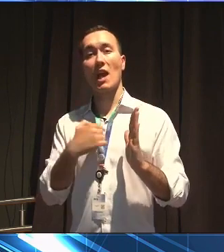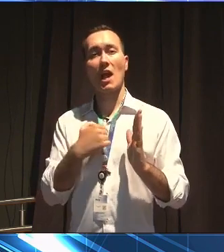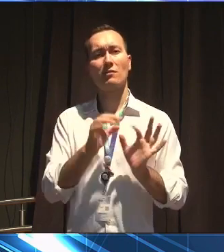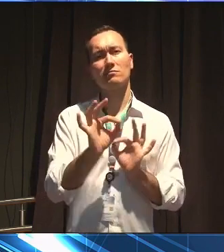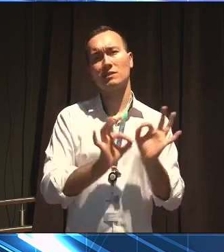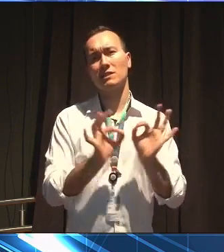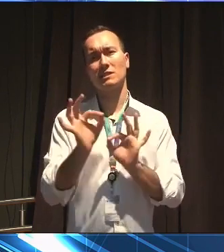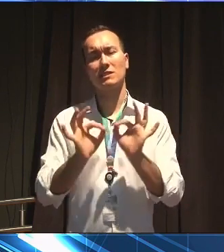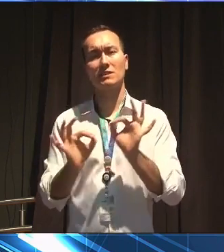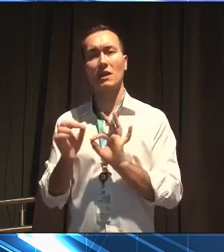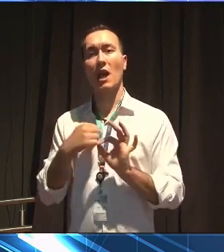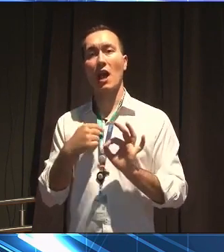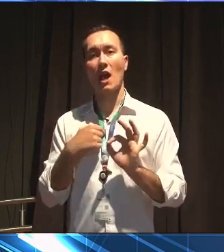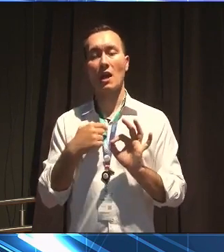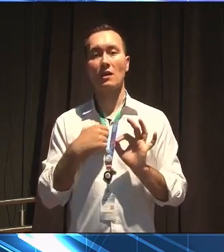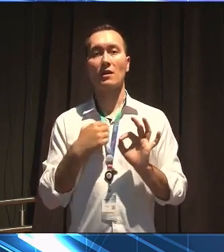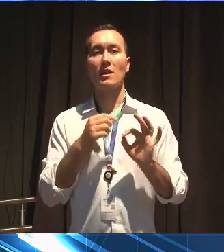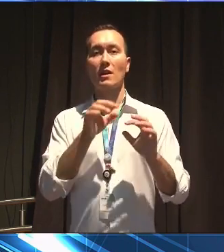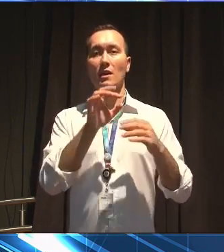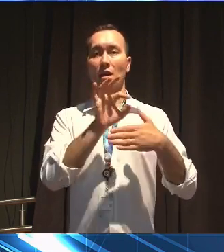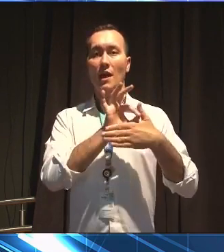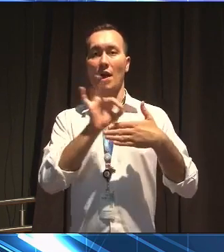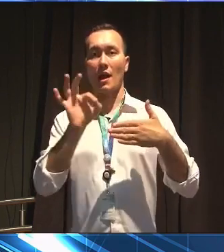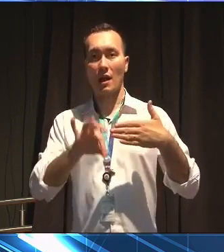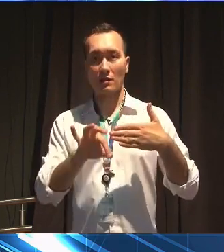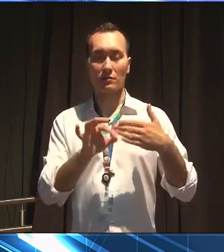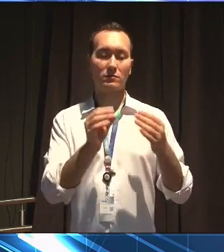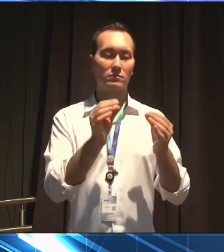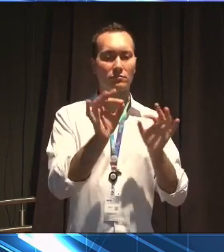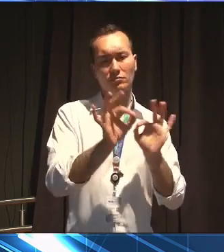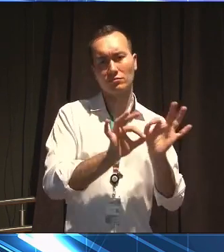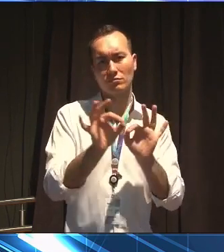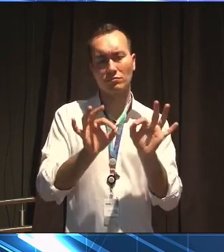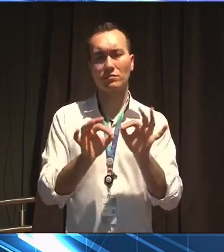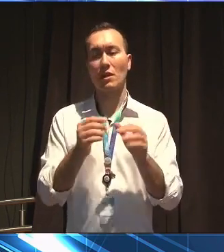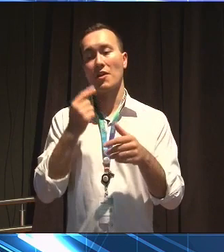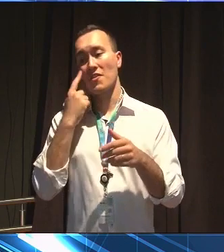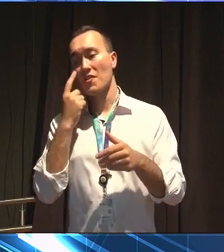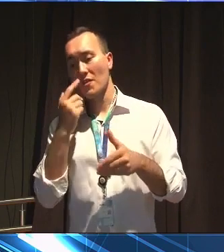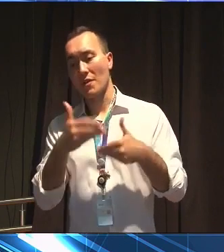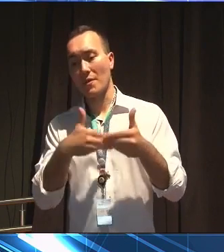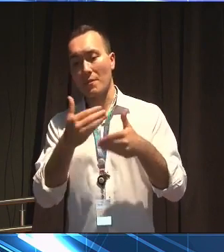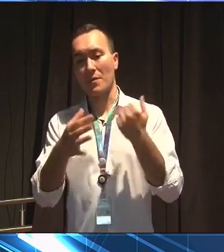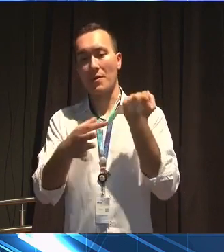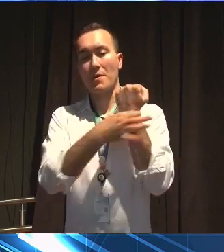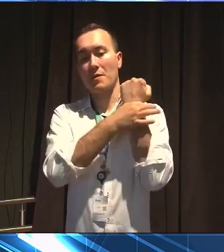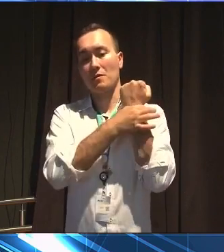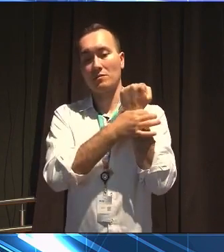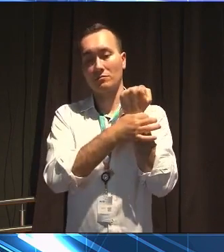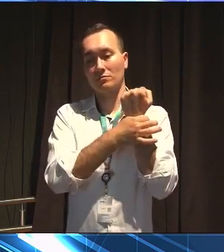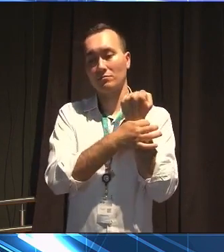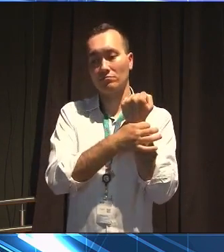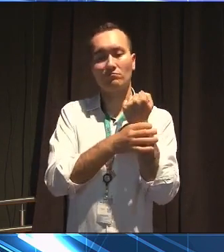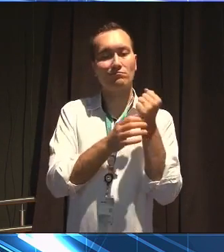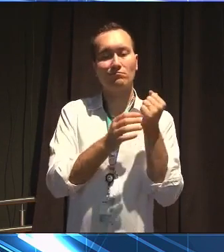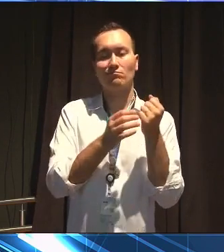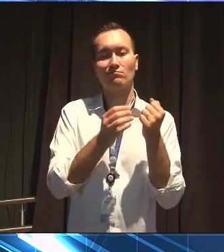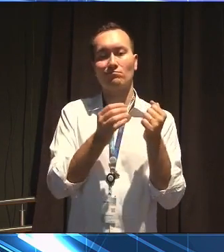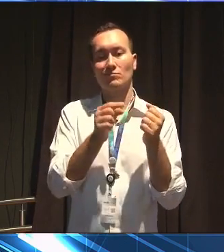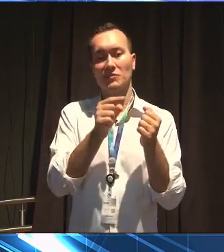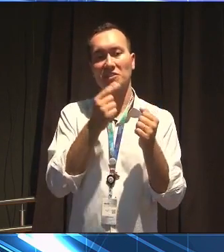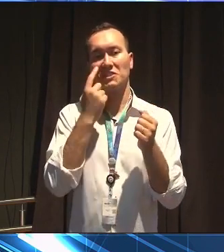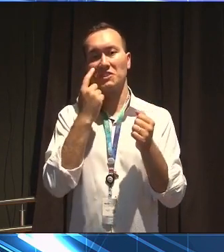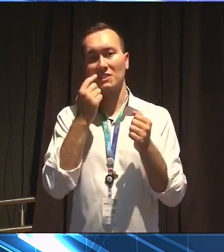meu front-end e lidar com os problemas de segurança que isso vai me trazer, porque o browser já